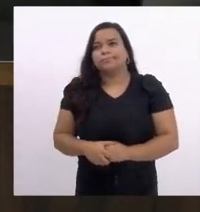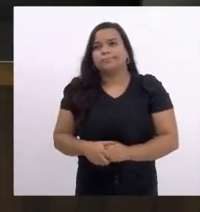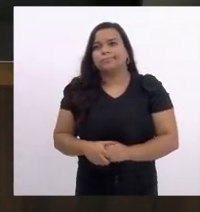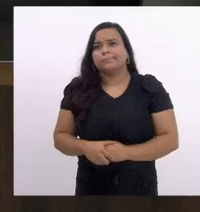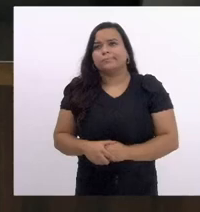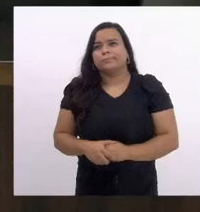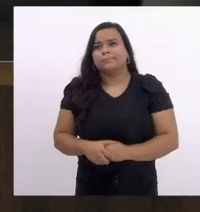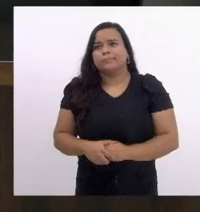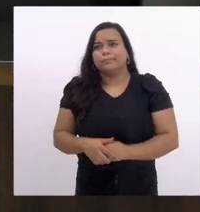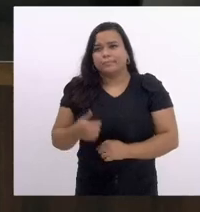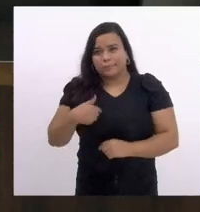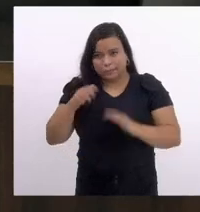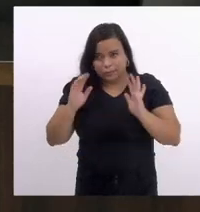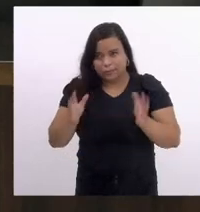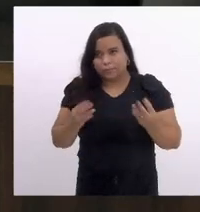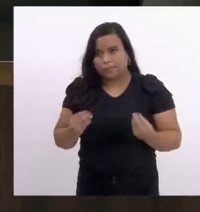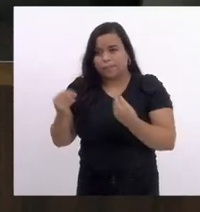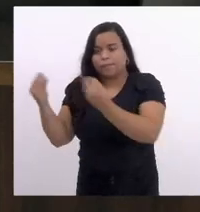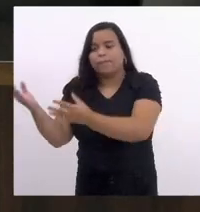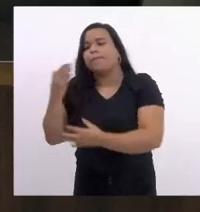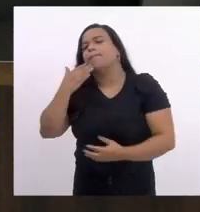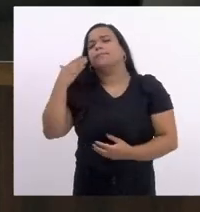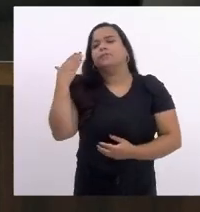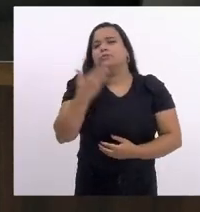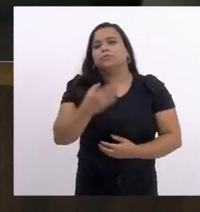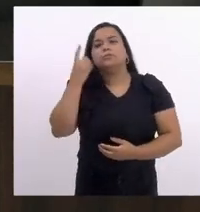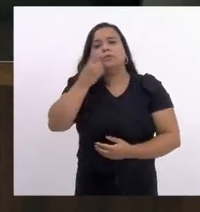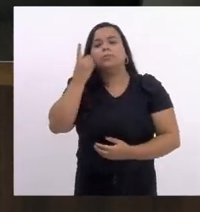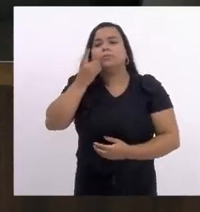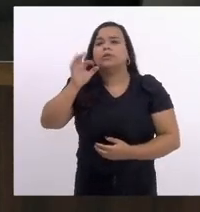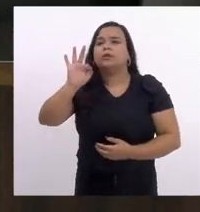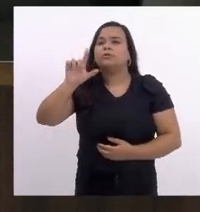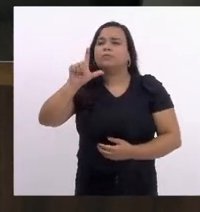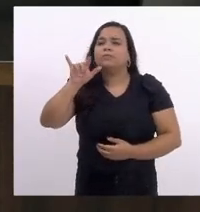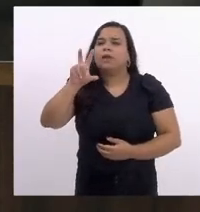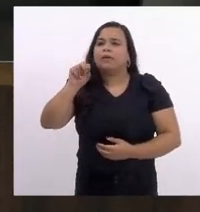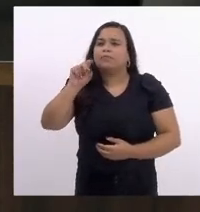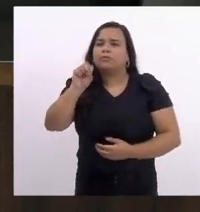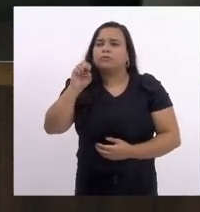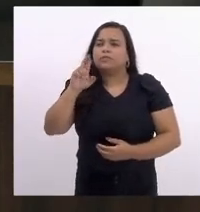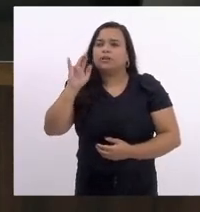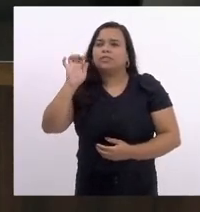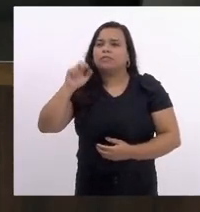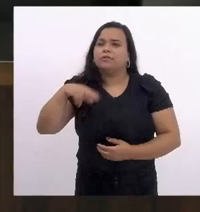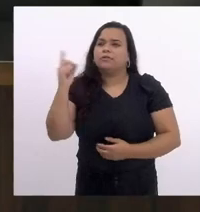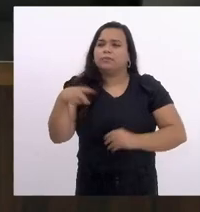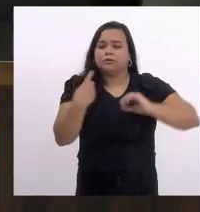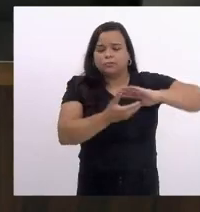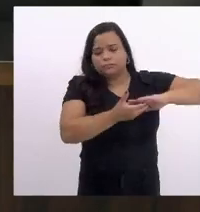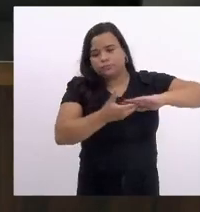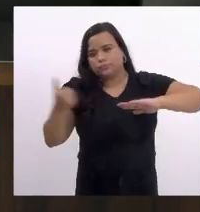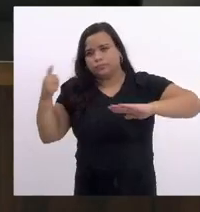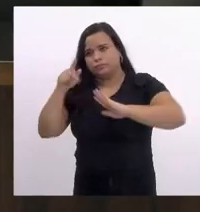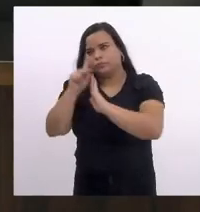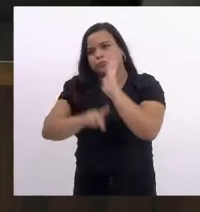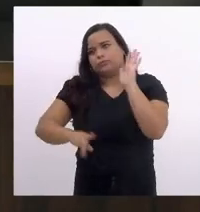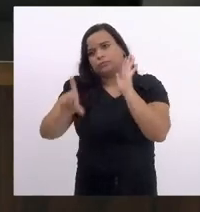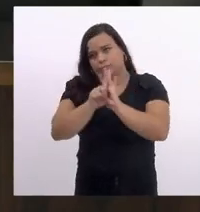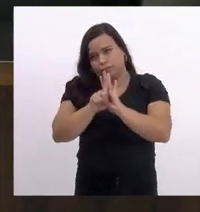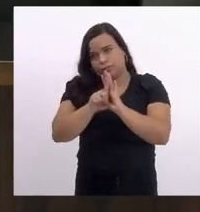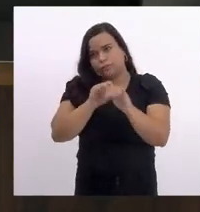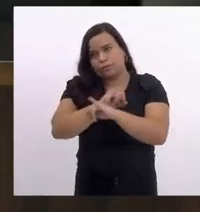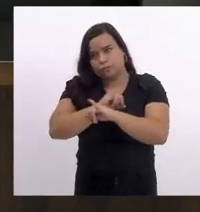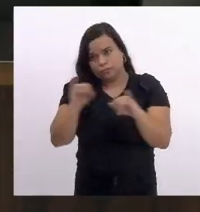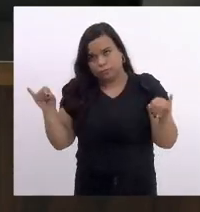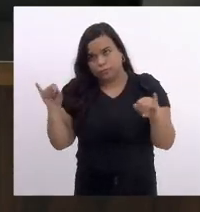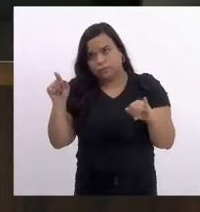Eu já deferi o pedido do deputado Flávio Serafim e nós estamos retirando o projeto de lei, já anunciando que ele